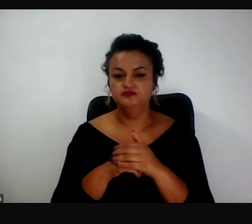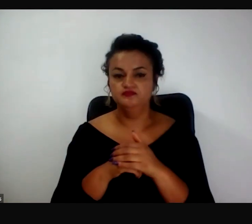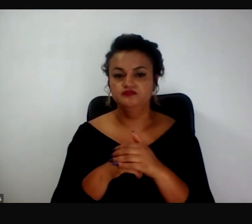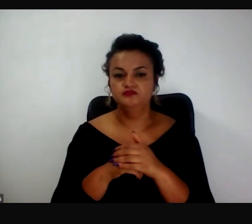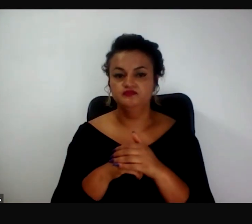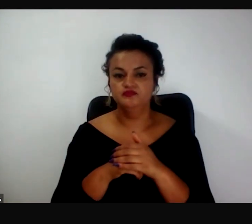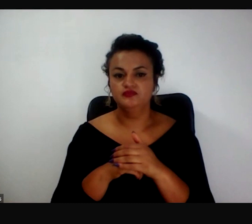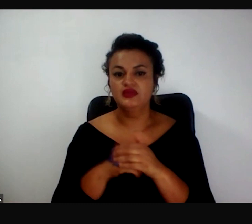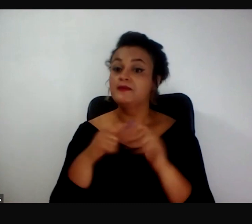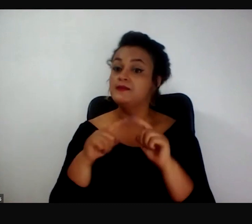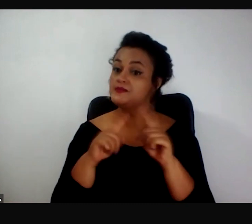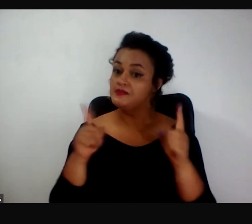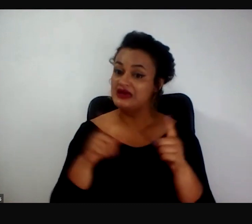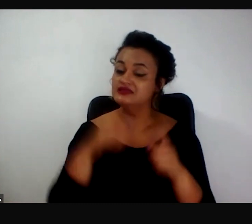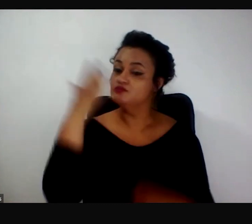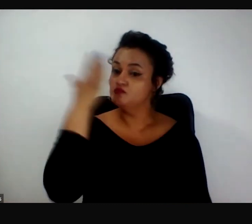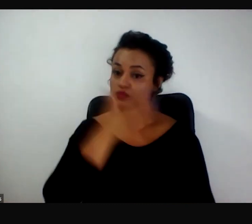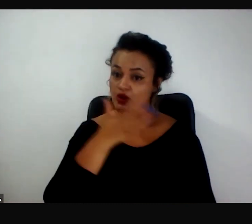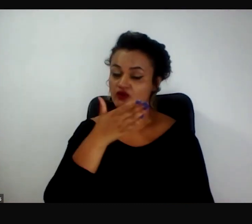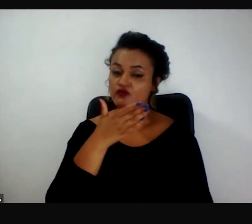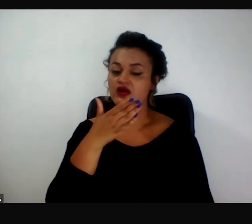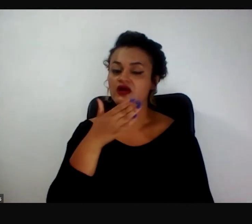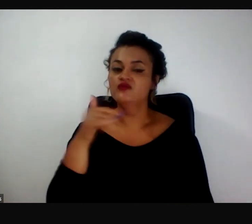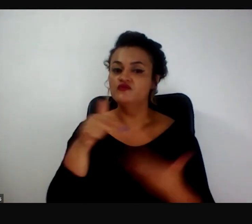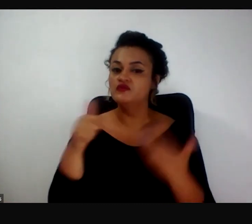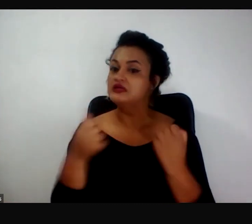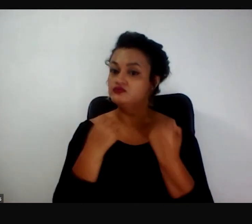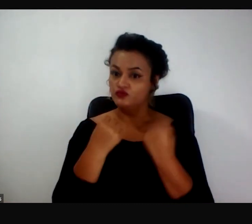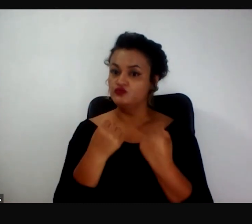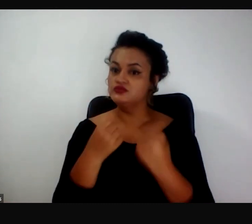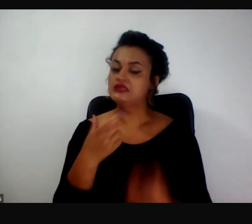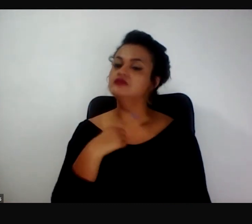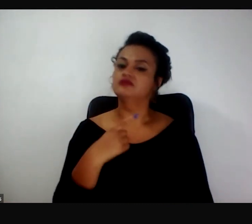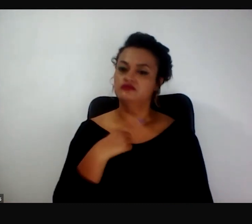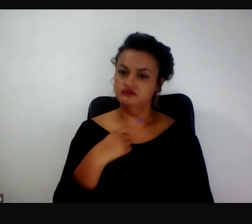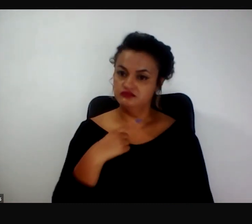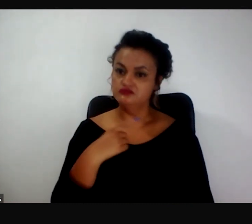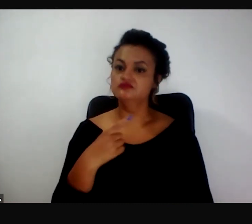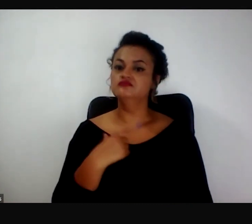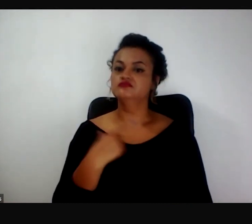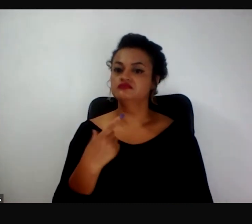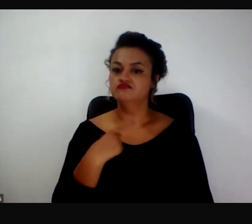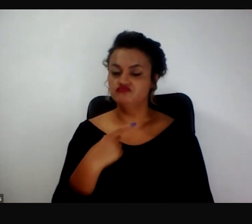uma demonstração da força que tem